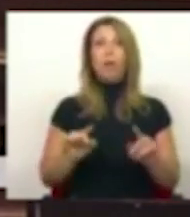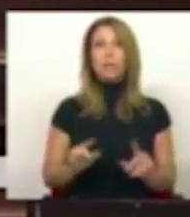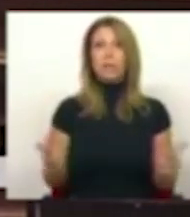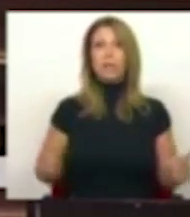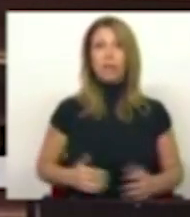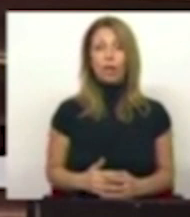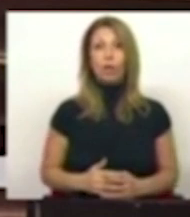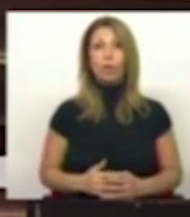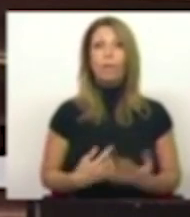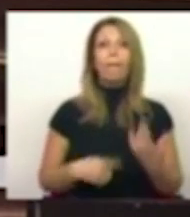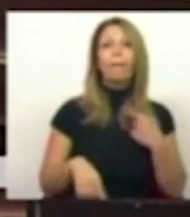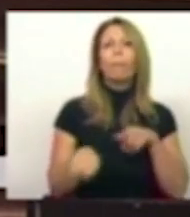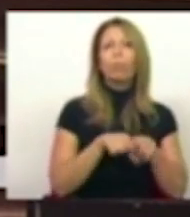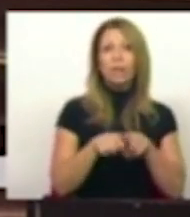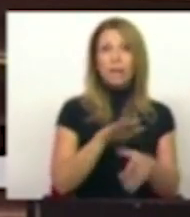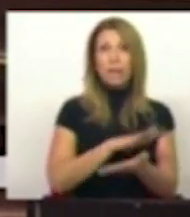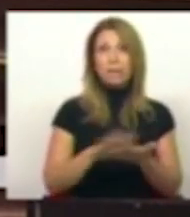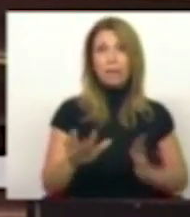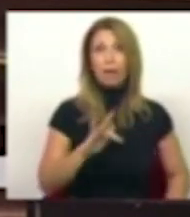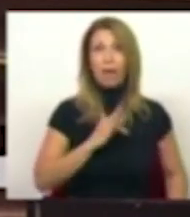Política sem amor é